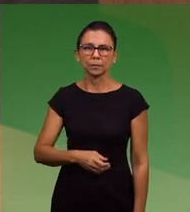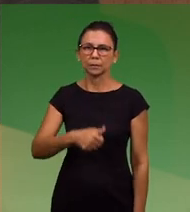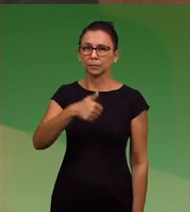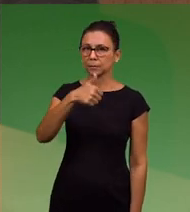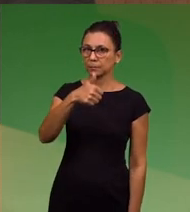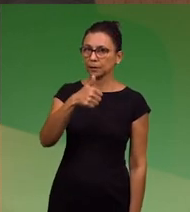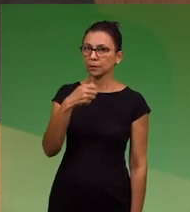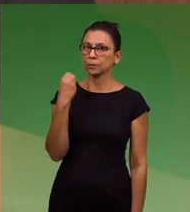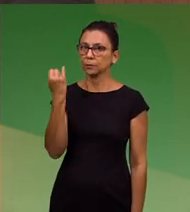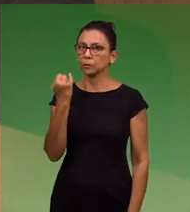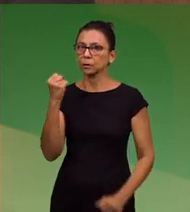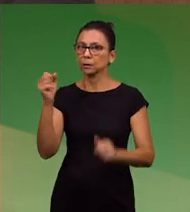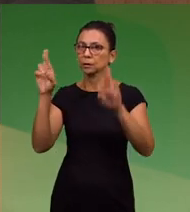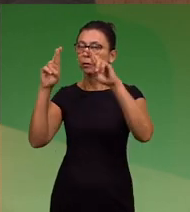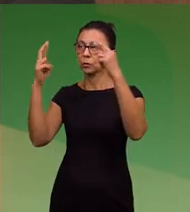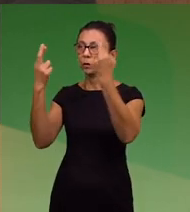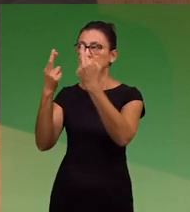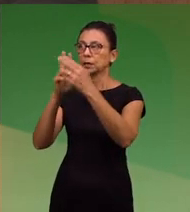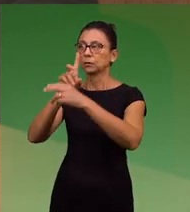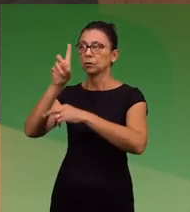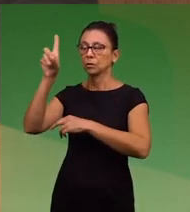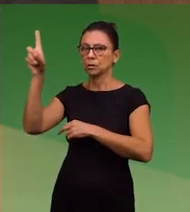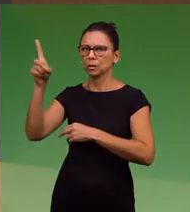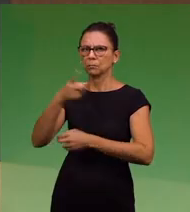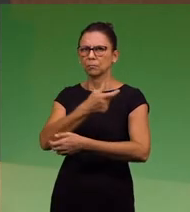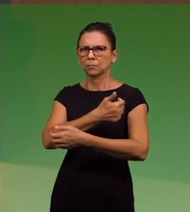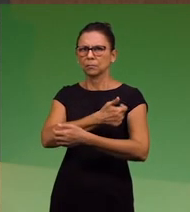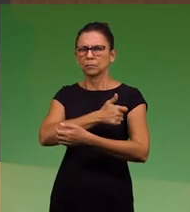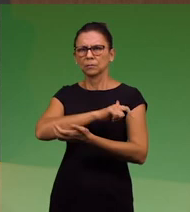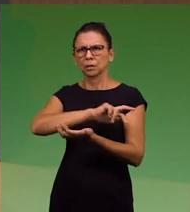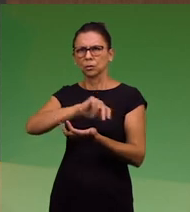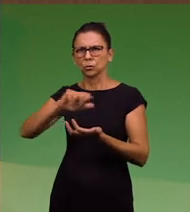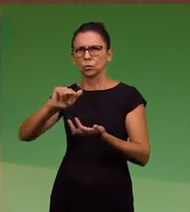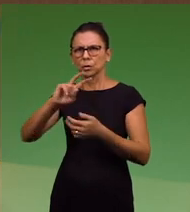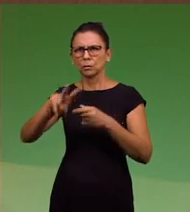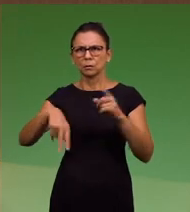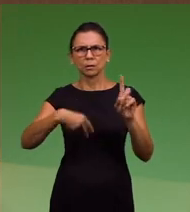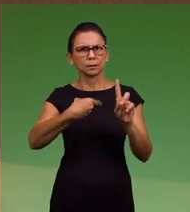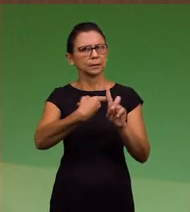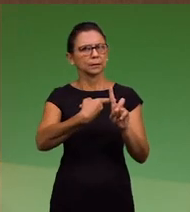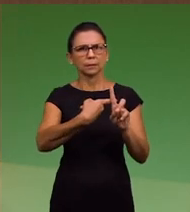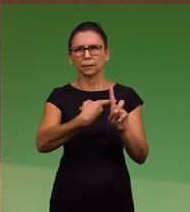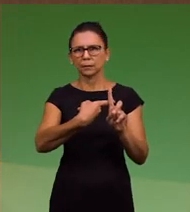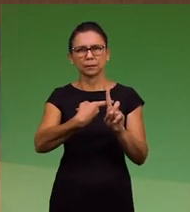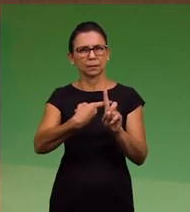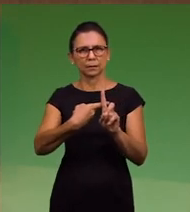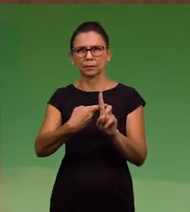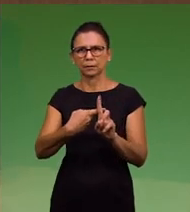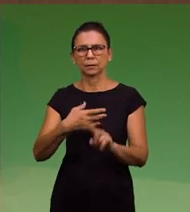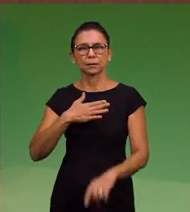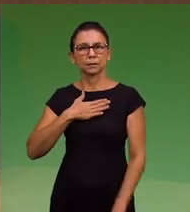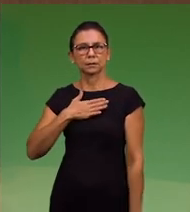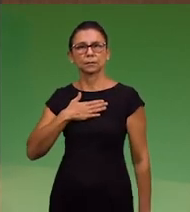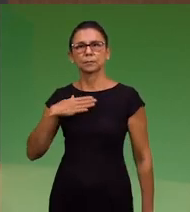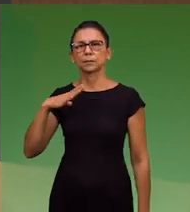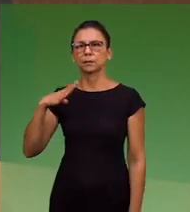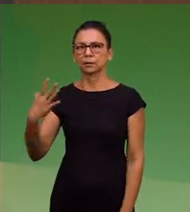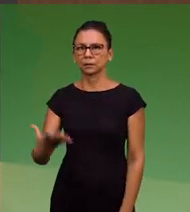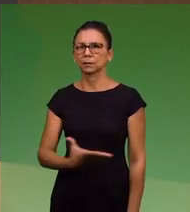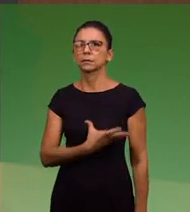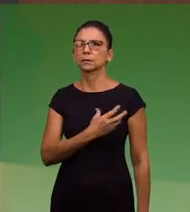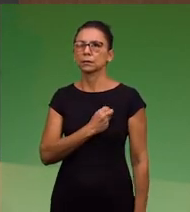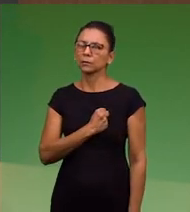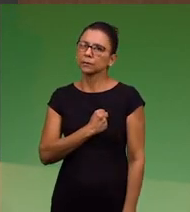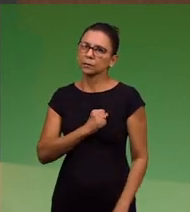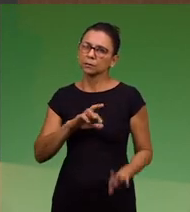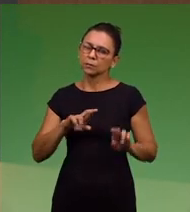e as demais coisas serão acrescentadas. É a experiência diária com o Senhor, é a experiência que todos nós podemos. A minha salvação não vai servir para o